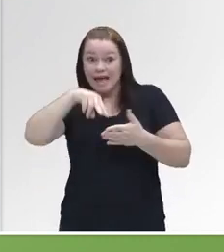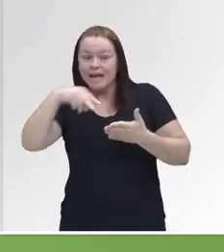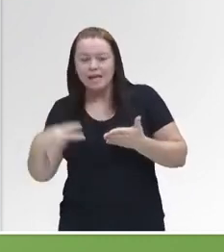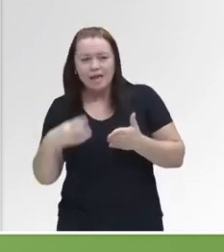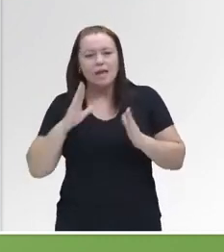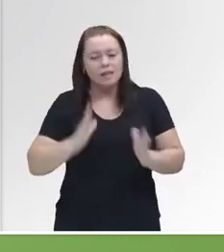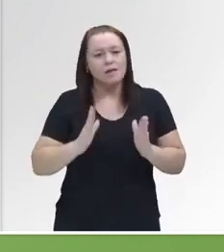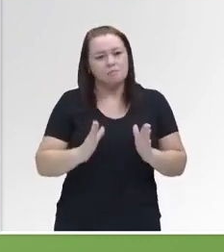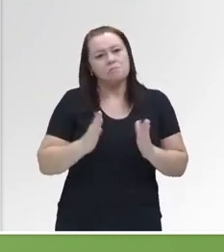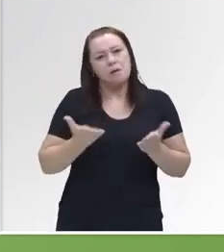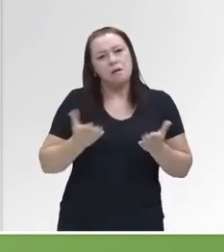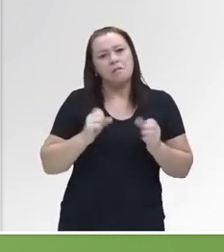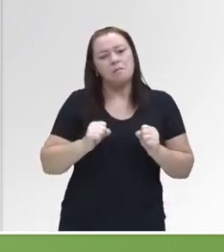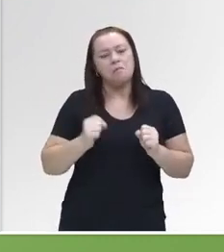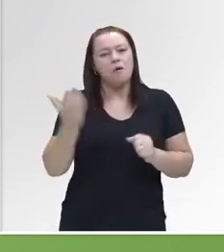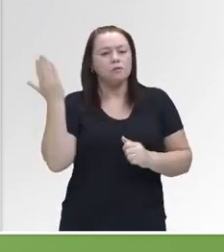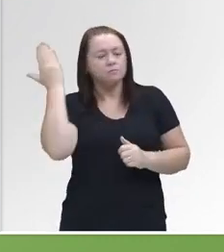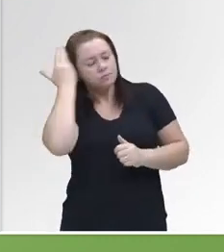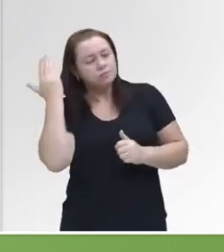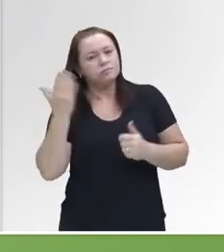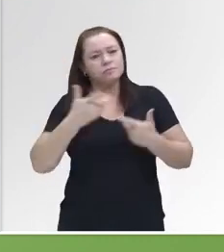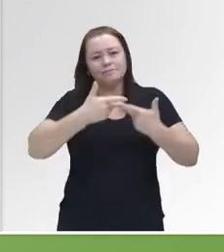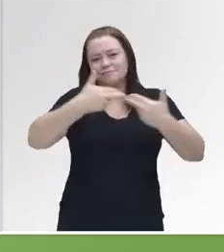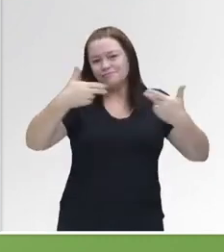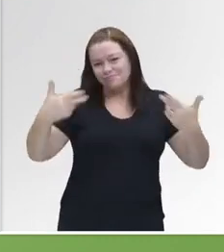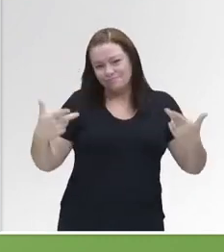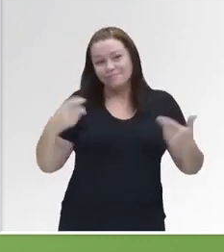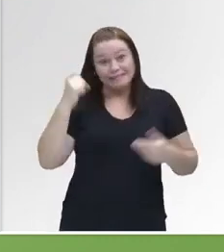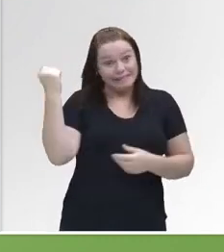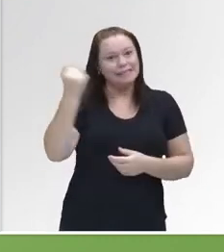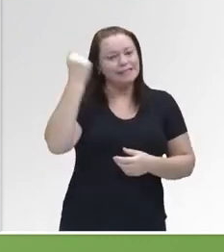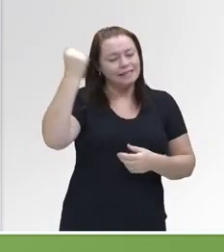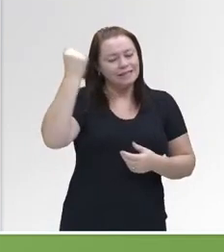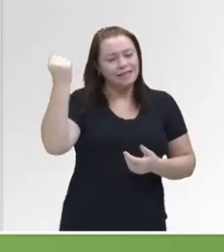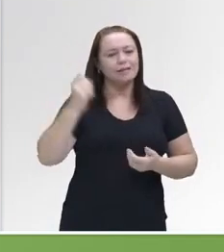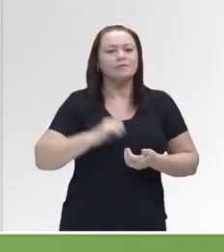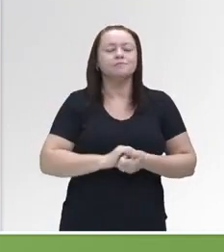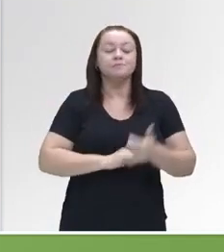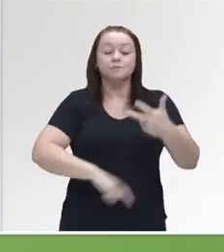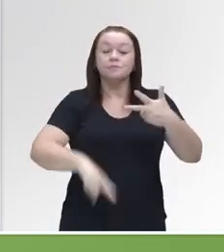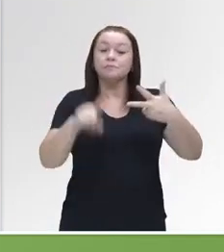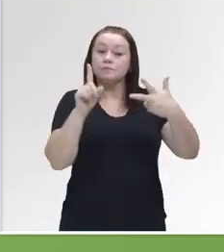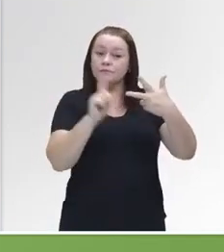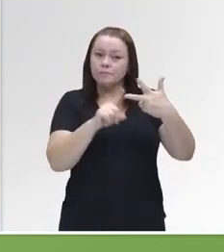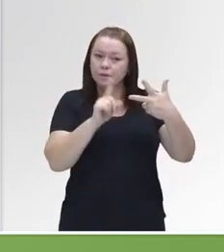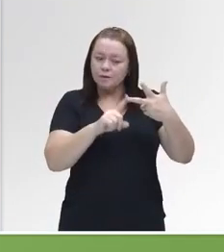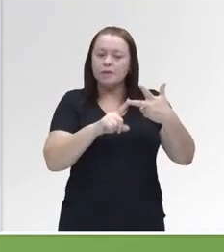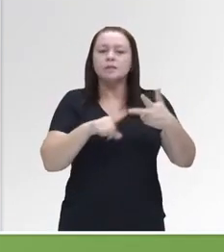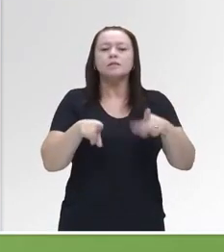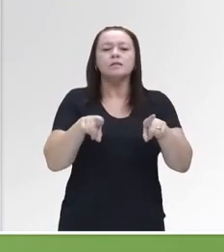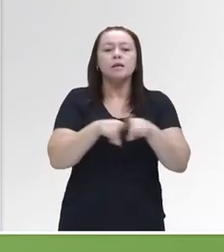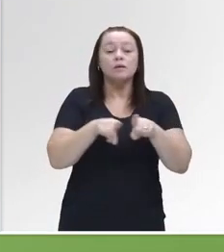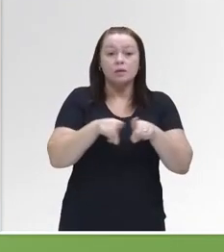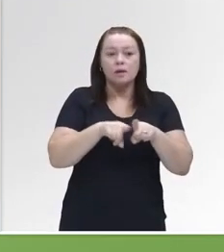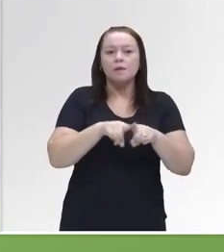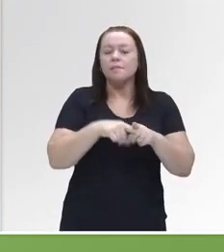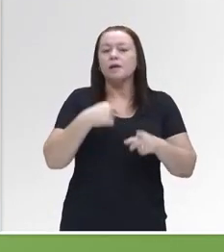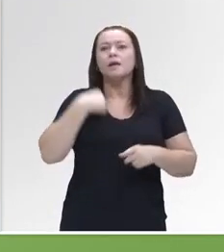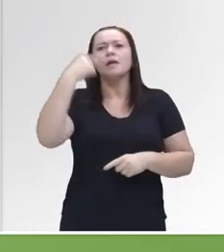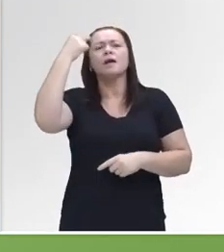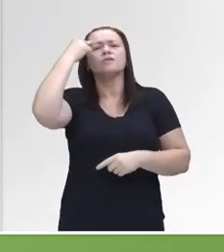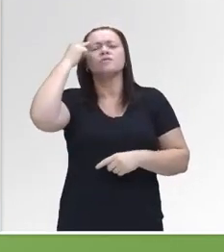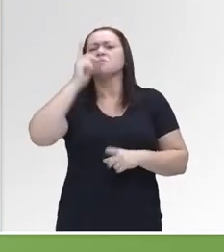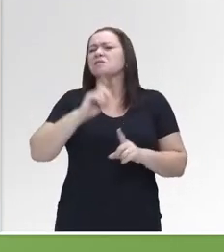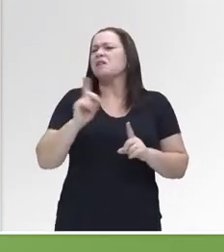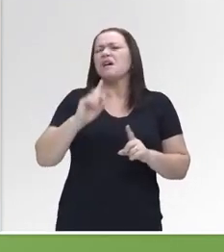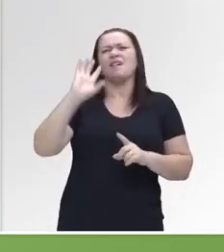de ferimento e provocar um acidente bem grave. Um outro tipo de acidente, e que a gente pensa que não é